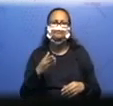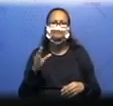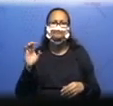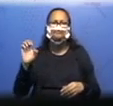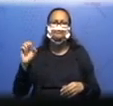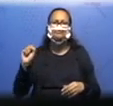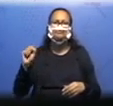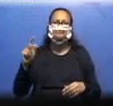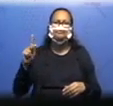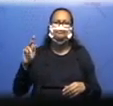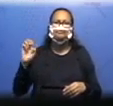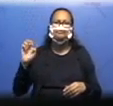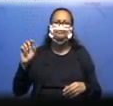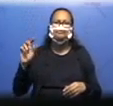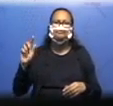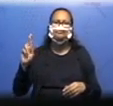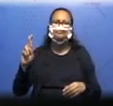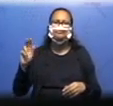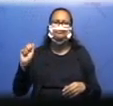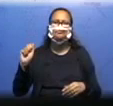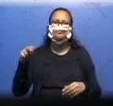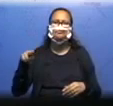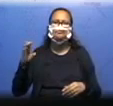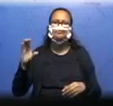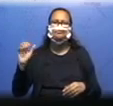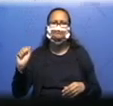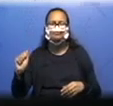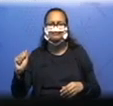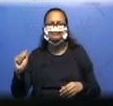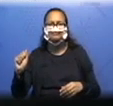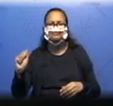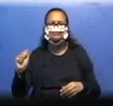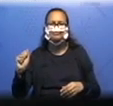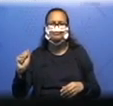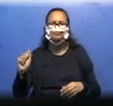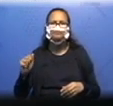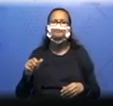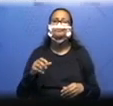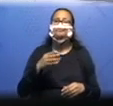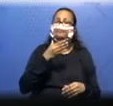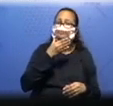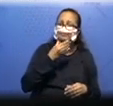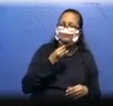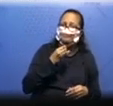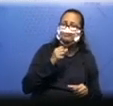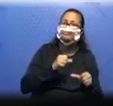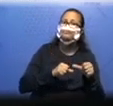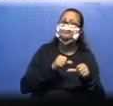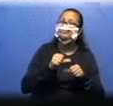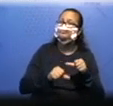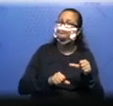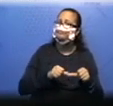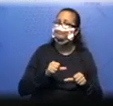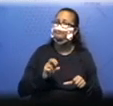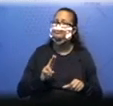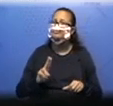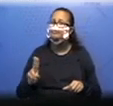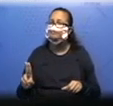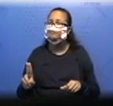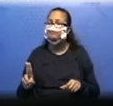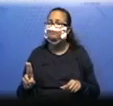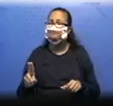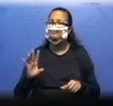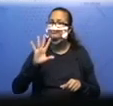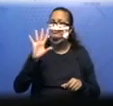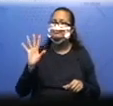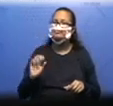conseguiam passar, e quando o Vasco da Gama conseguiu, mudou-se o nome, virou Cabo da Boa Esperança. Ah lá, nesse mapa aqui